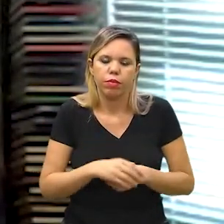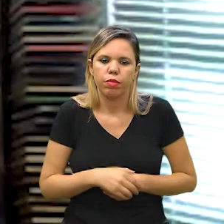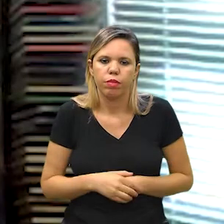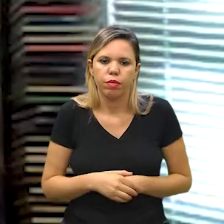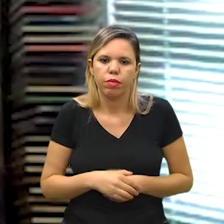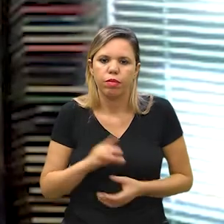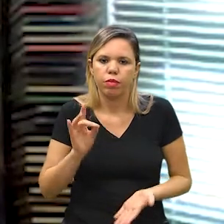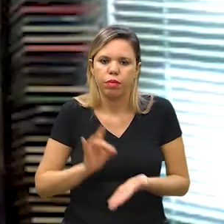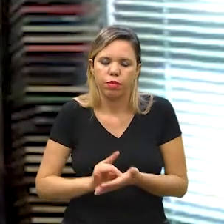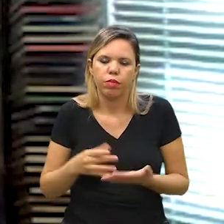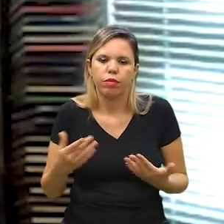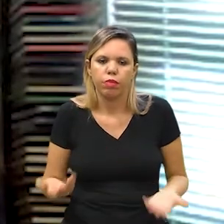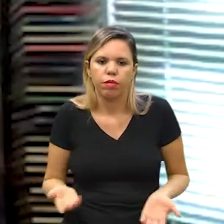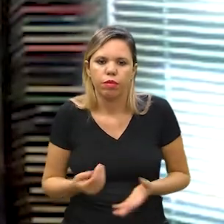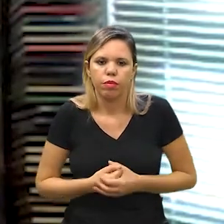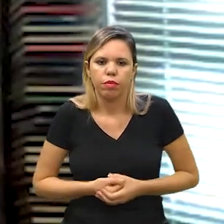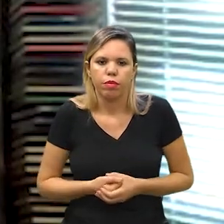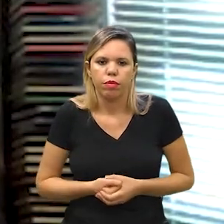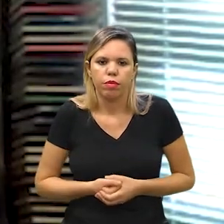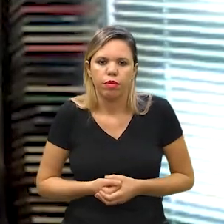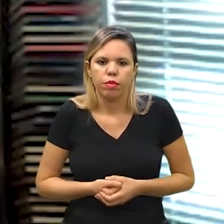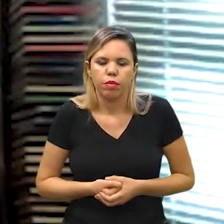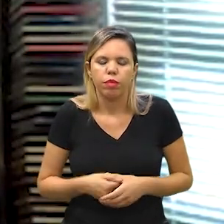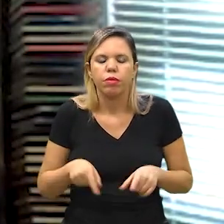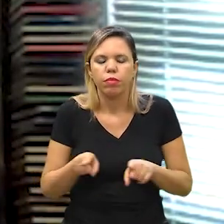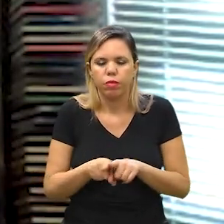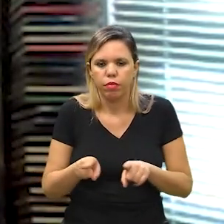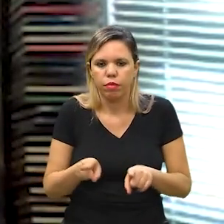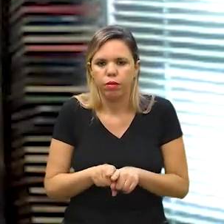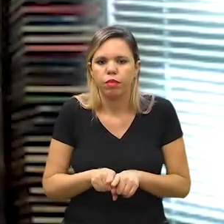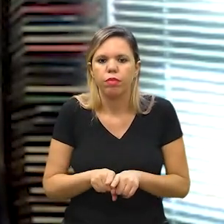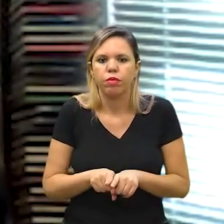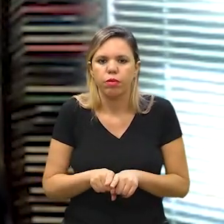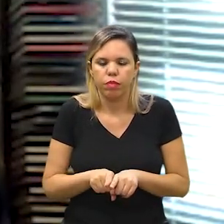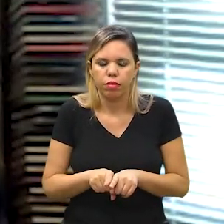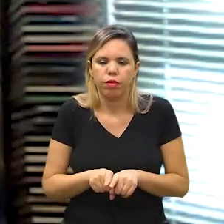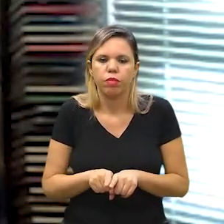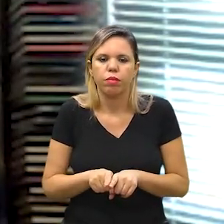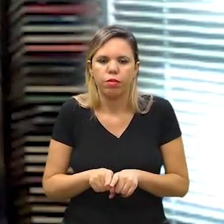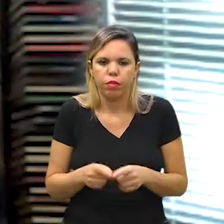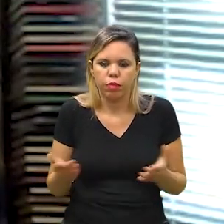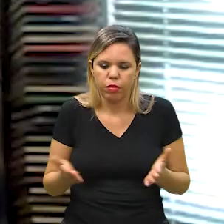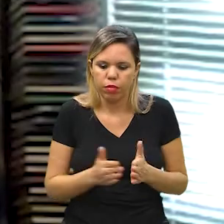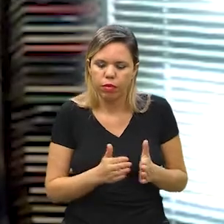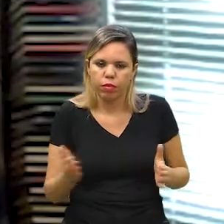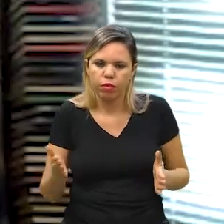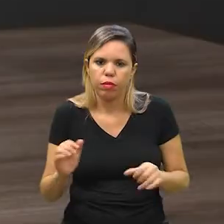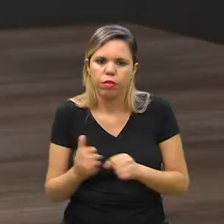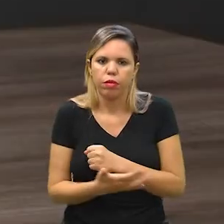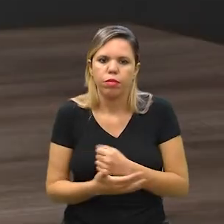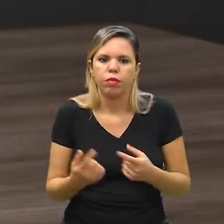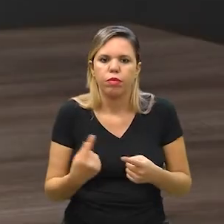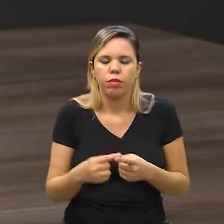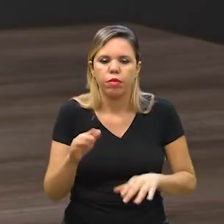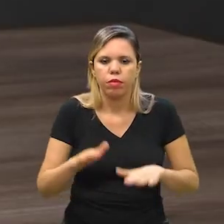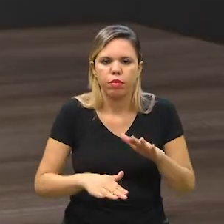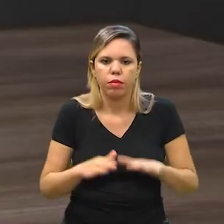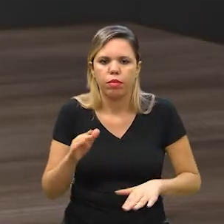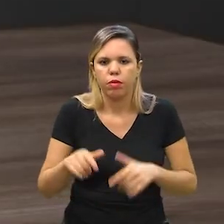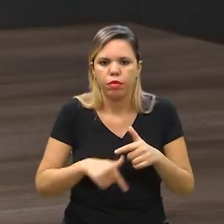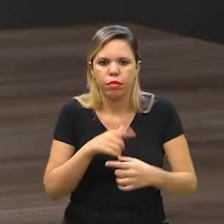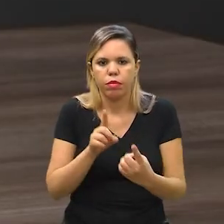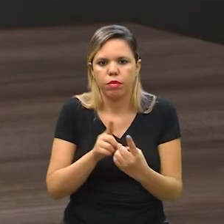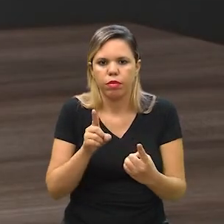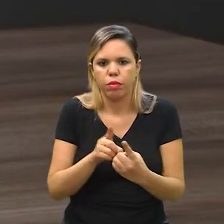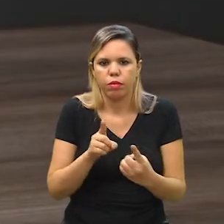de comunicação mais eficiente, né? Então, isso também acabou se intensificando agora na pandemia. Até porque muitas